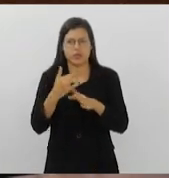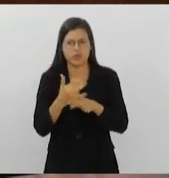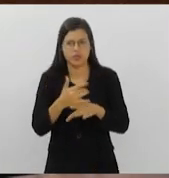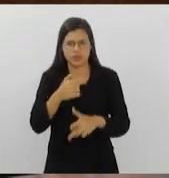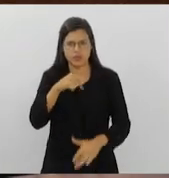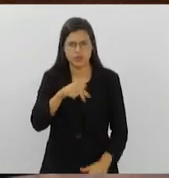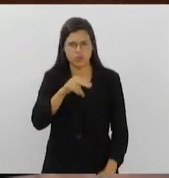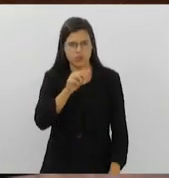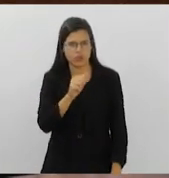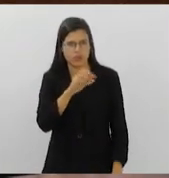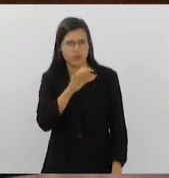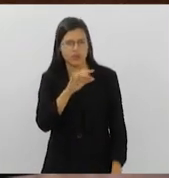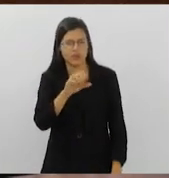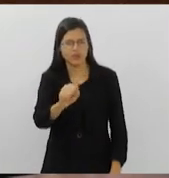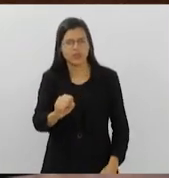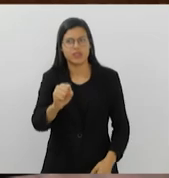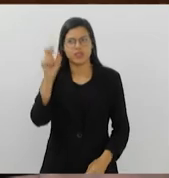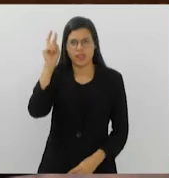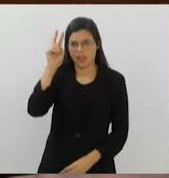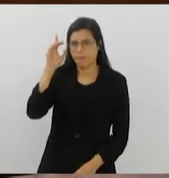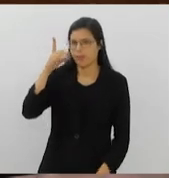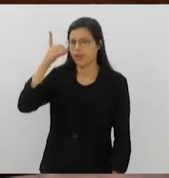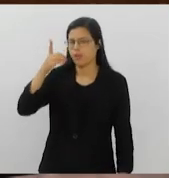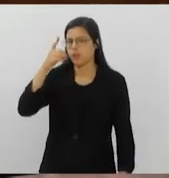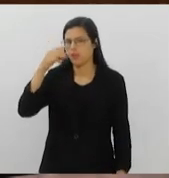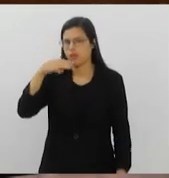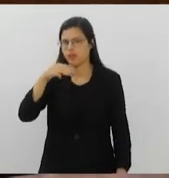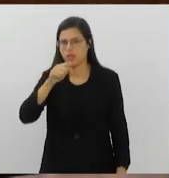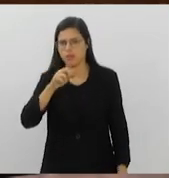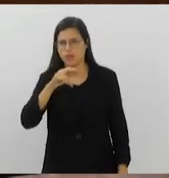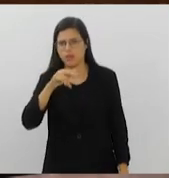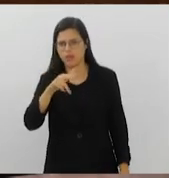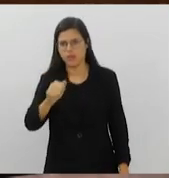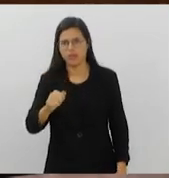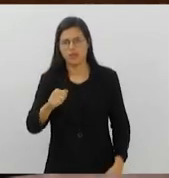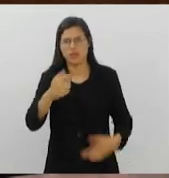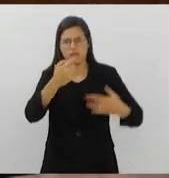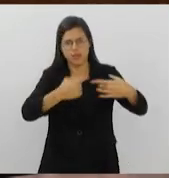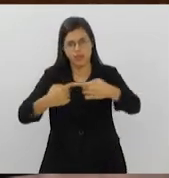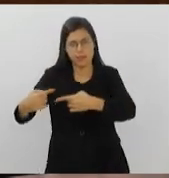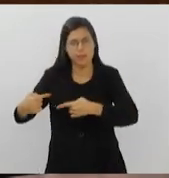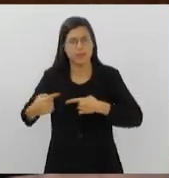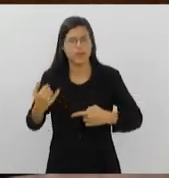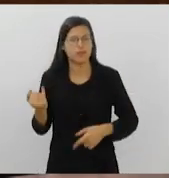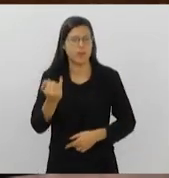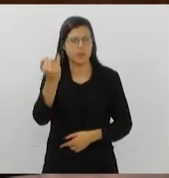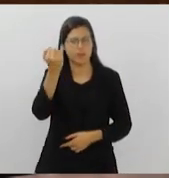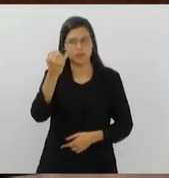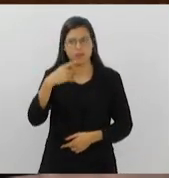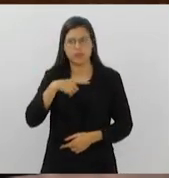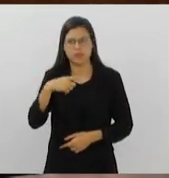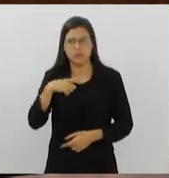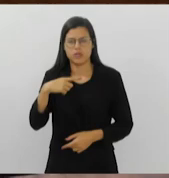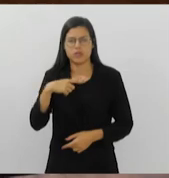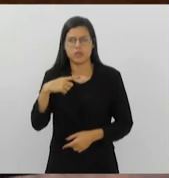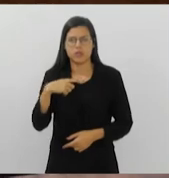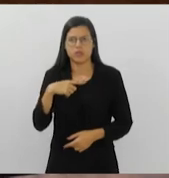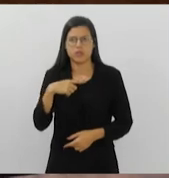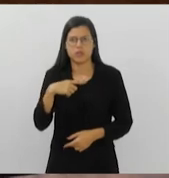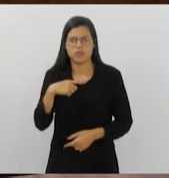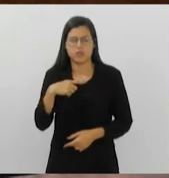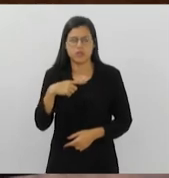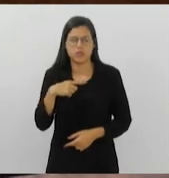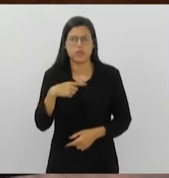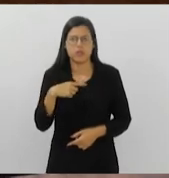e lembrar, deputada Marina, que esse é um debate fundamental. A gente teve o desmonte das